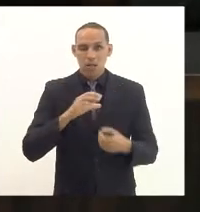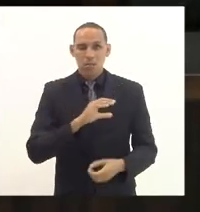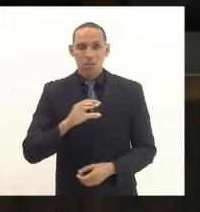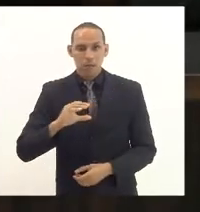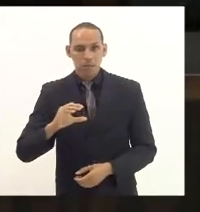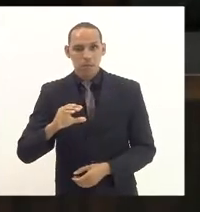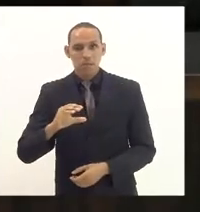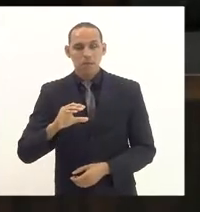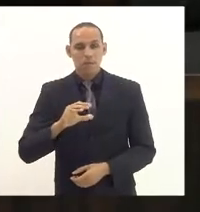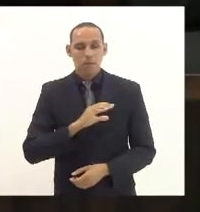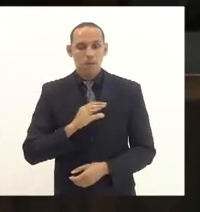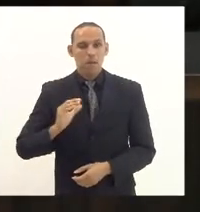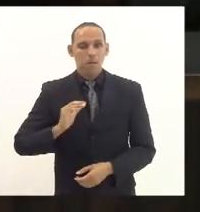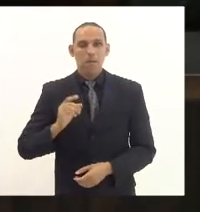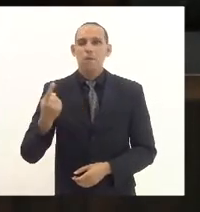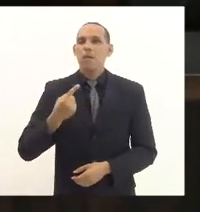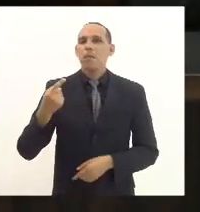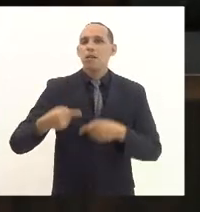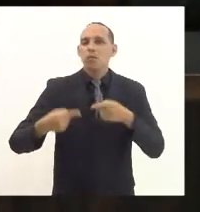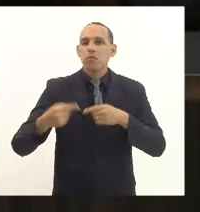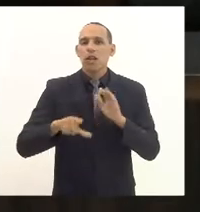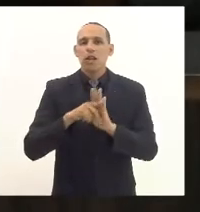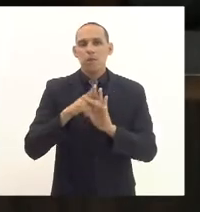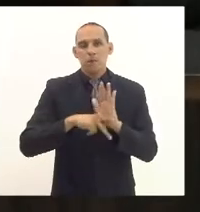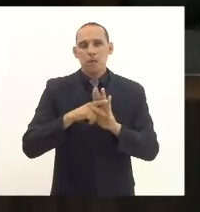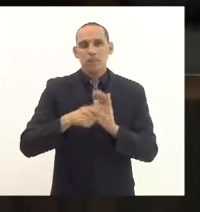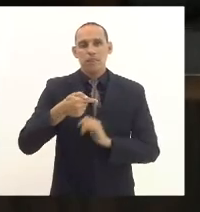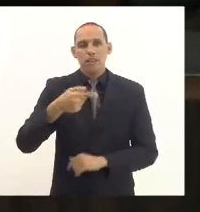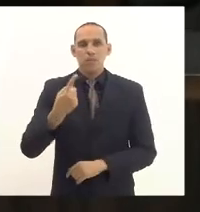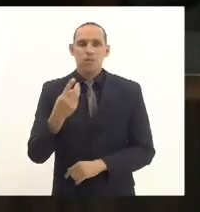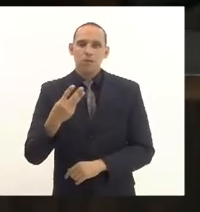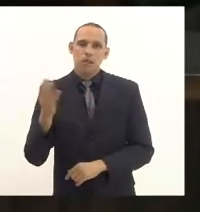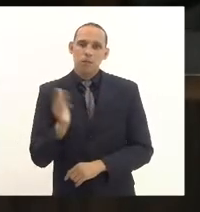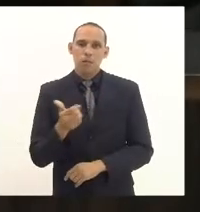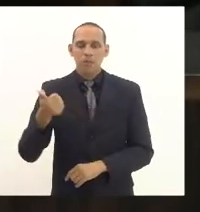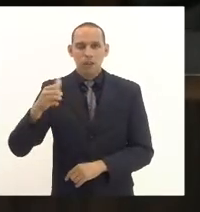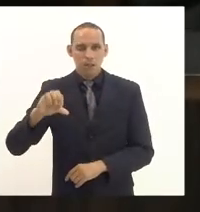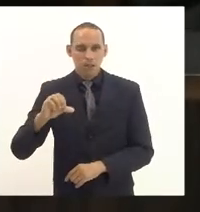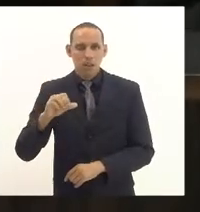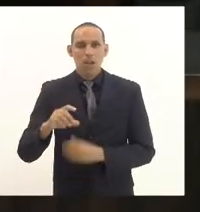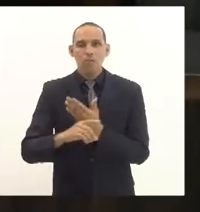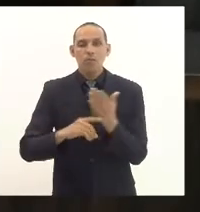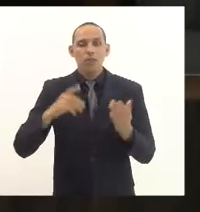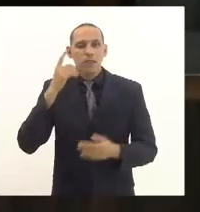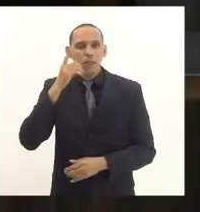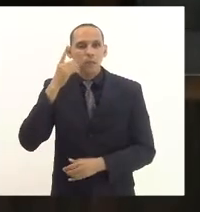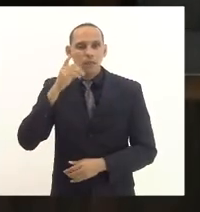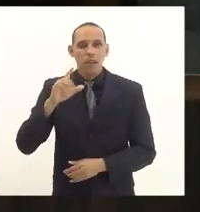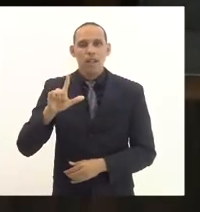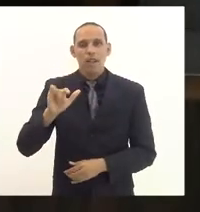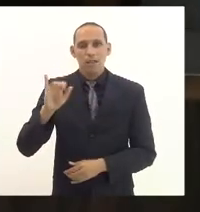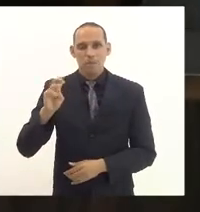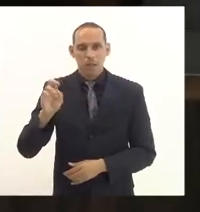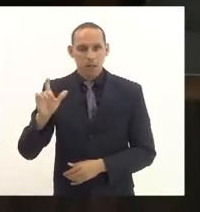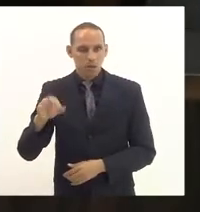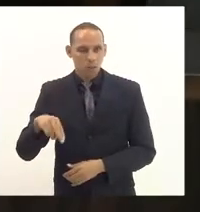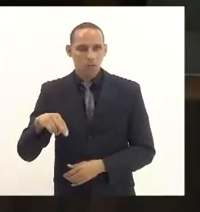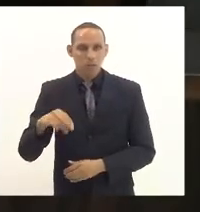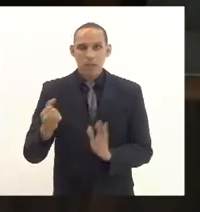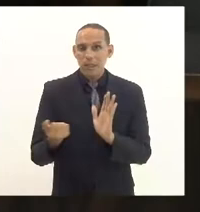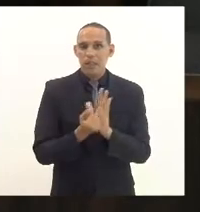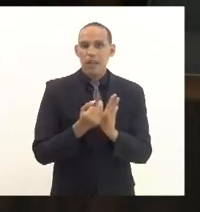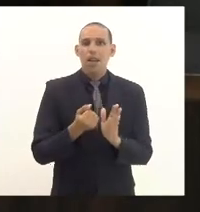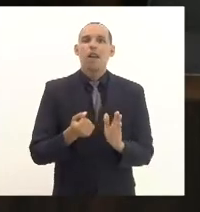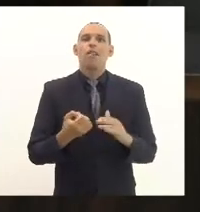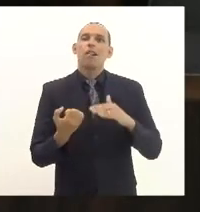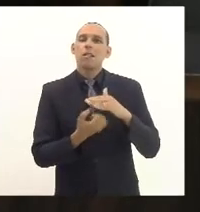comissões. Em primeira discussão, projeto de lei 713 de 19, de autoria da deputada Daniel Librelon, que institui o selo Empresa Amiga